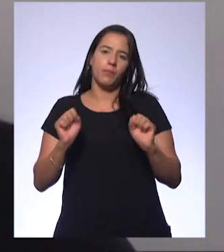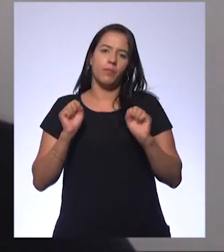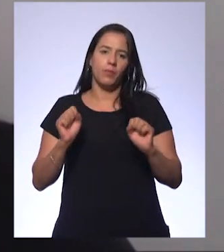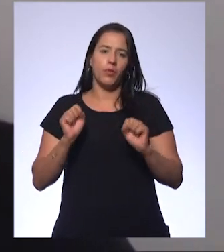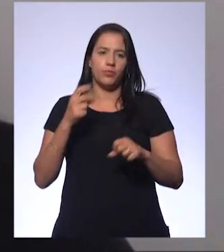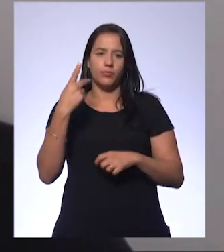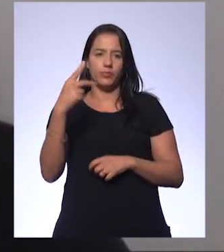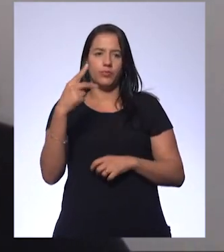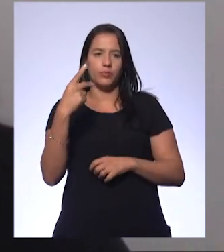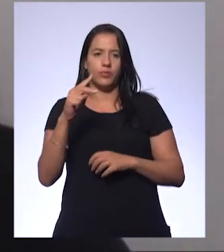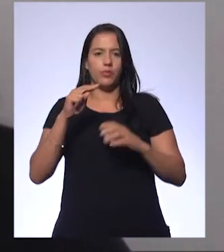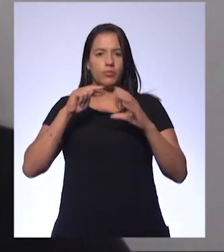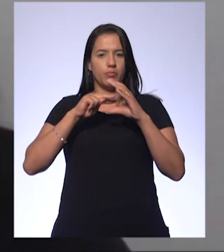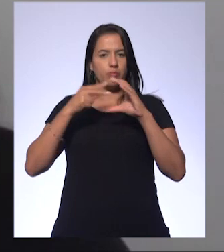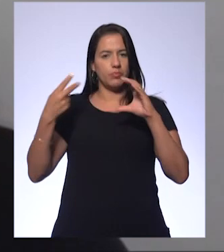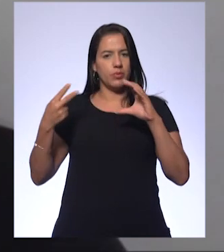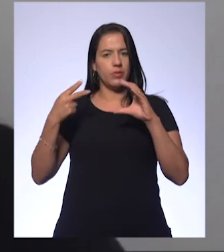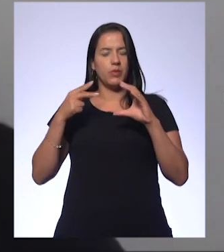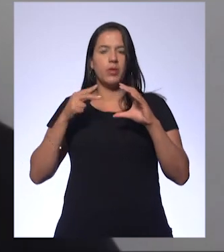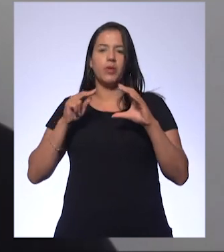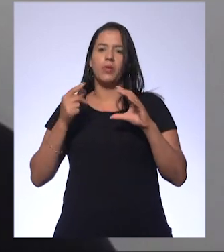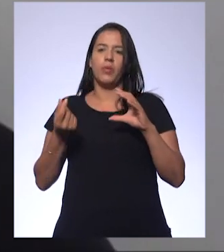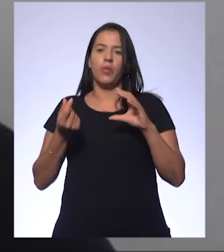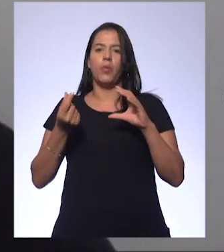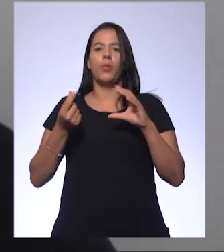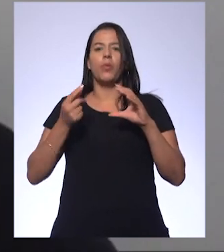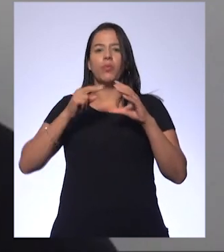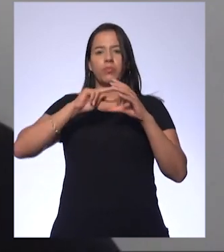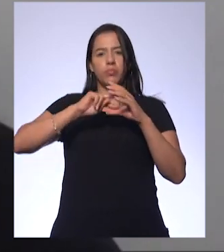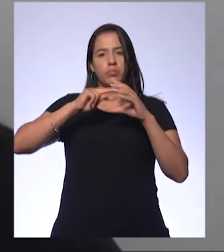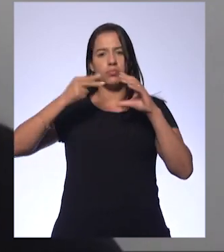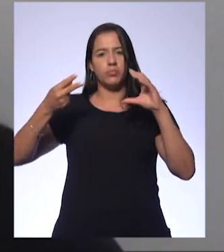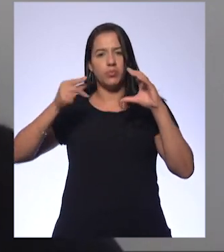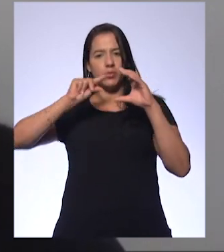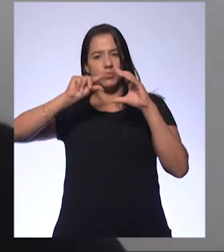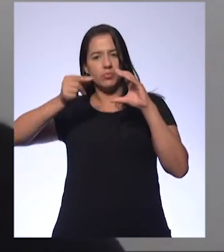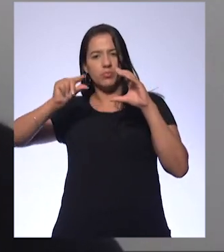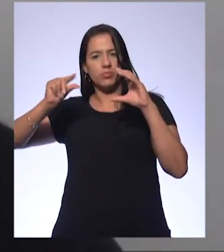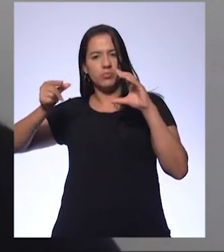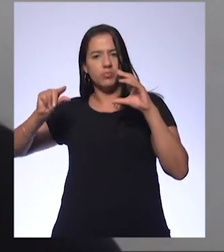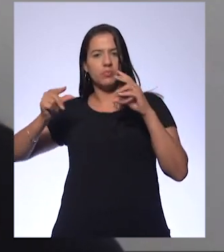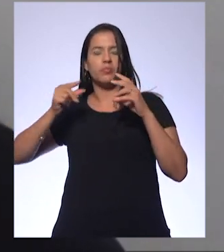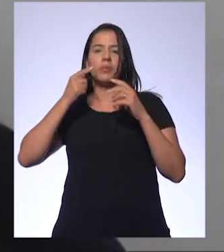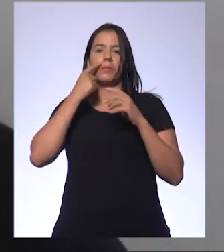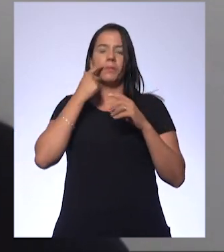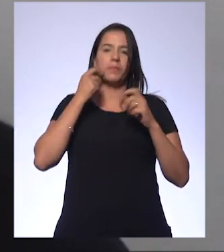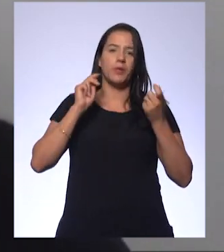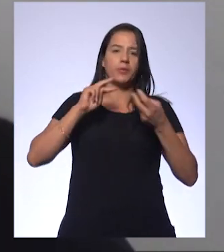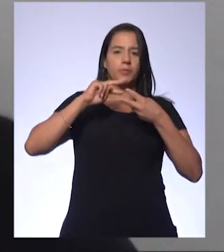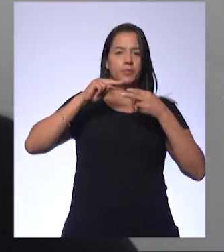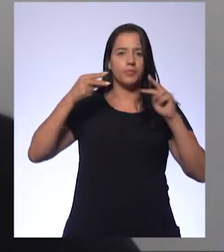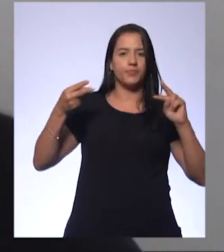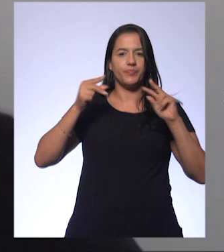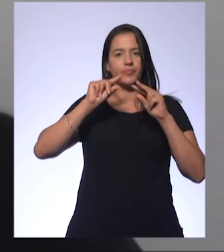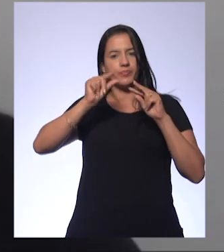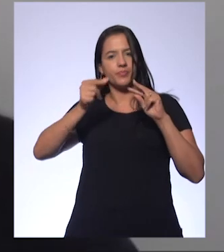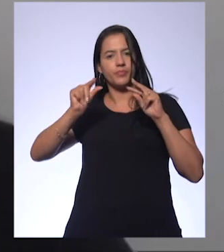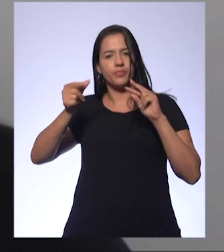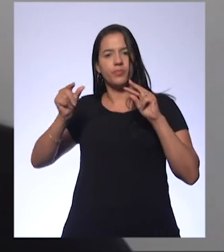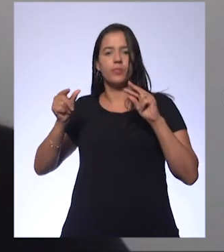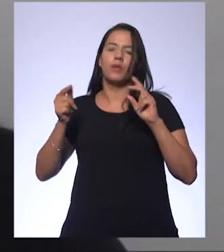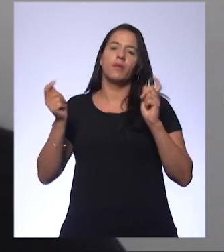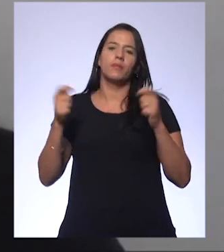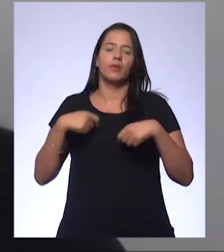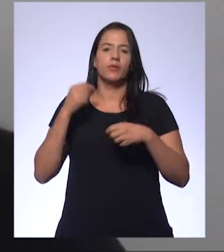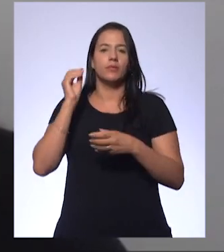seu genótipo, né? Alterar algum gene, ação de algum gene, alterar alguma sequência ali dentro da